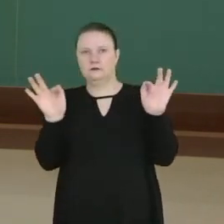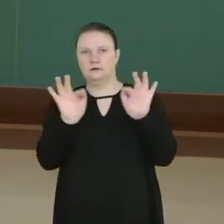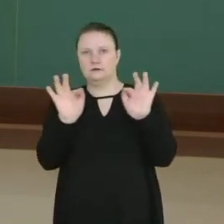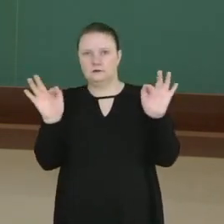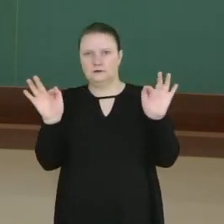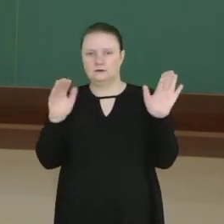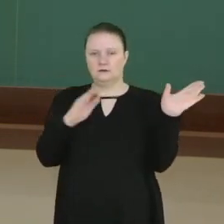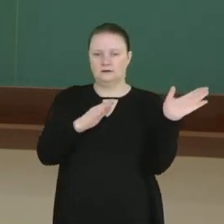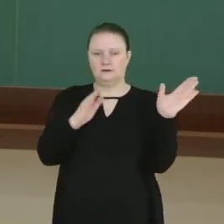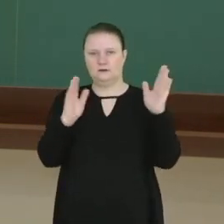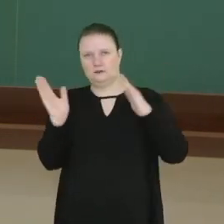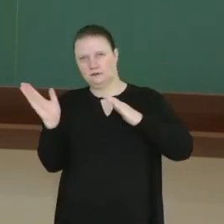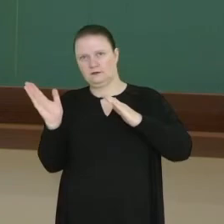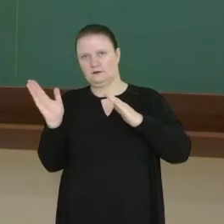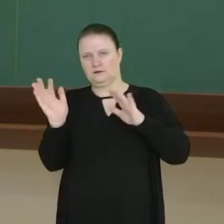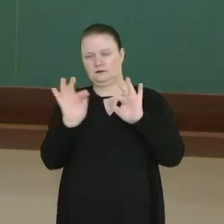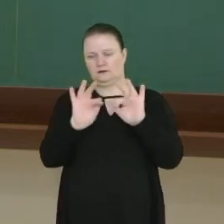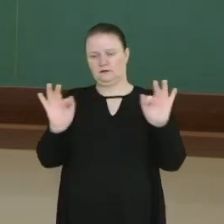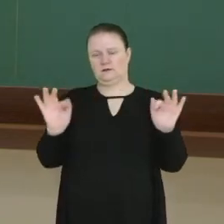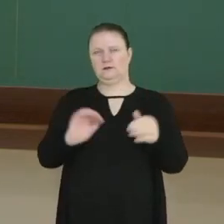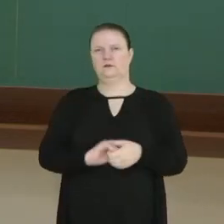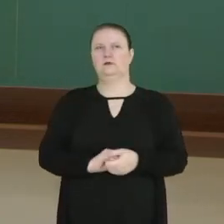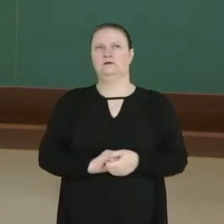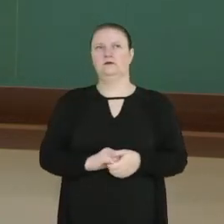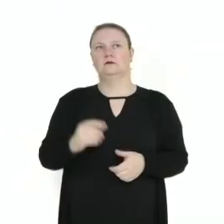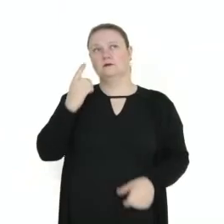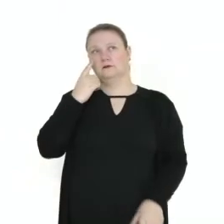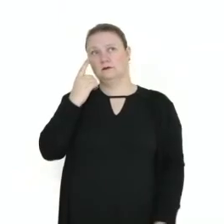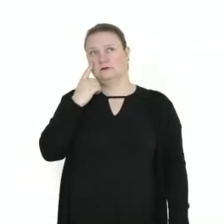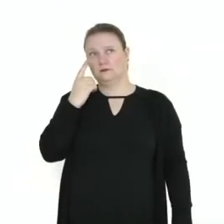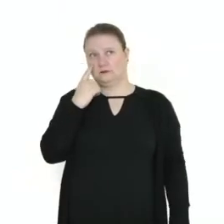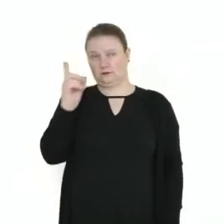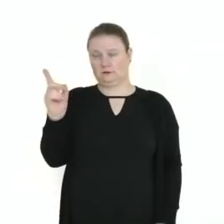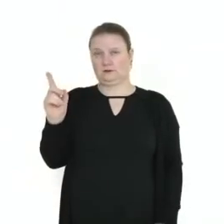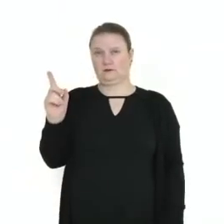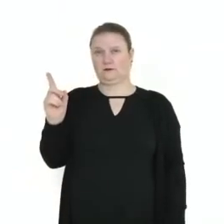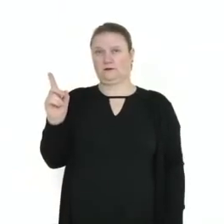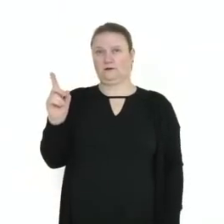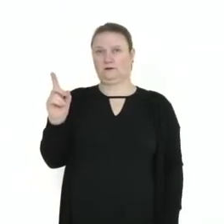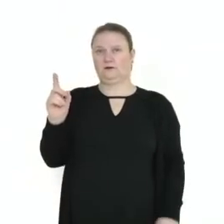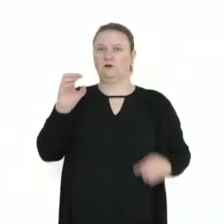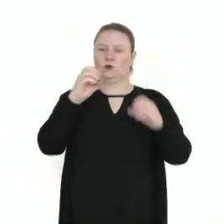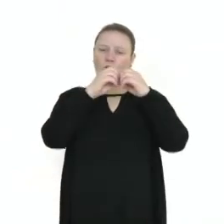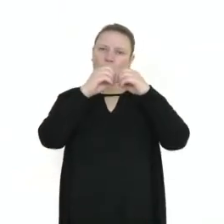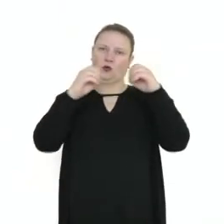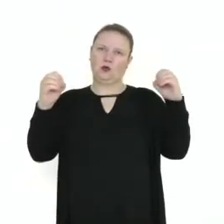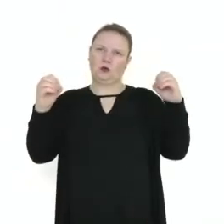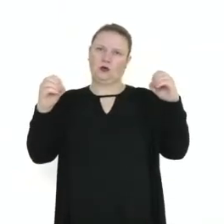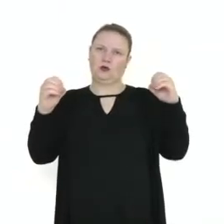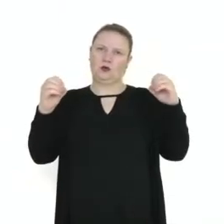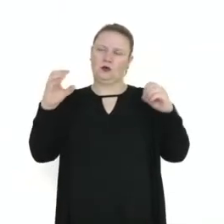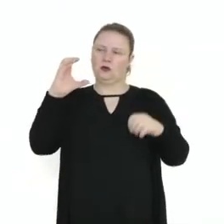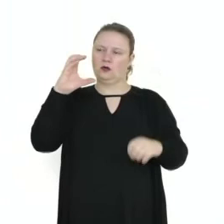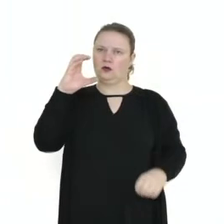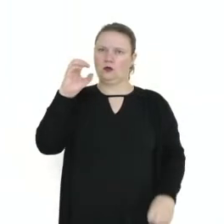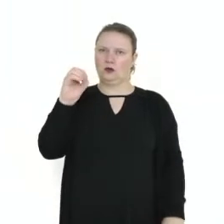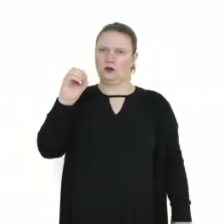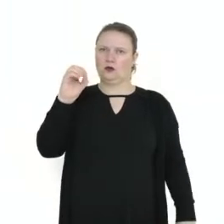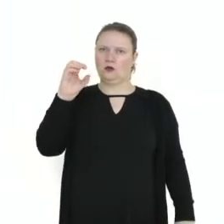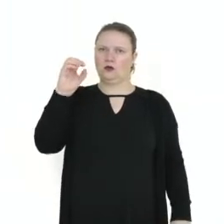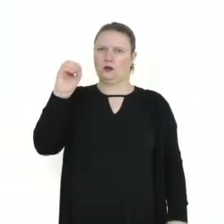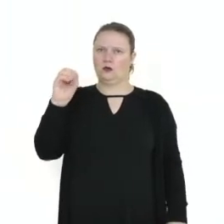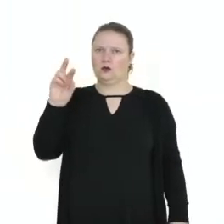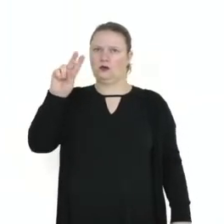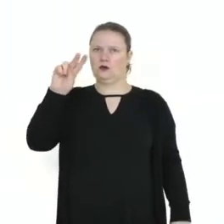desses períodos, dessas orações. Então, olha lá, as orações coordenadas, né, elas vão ser